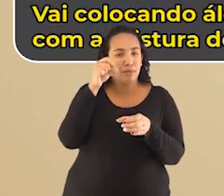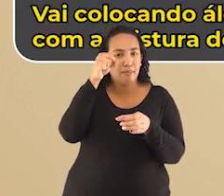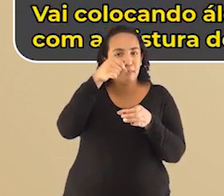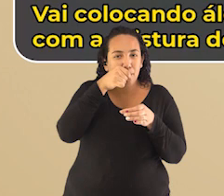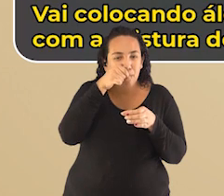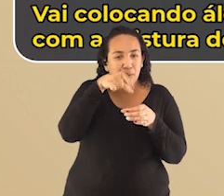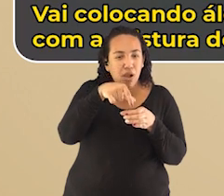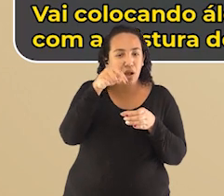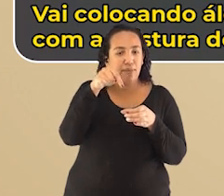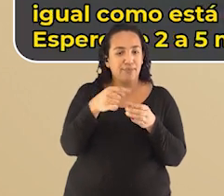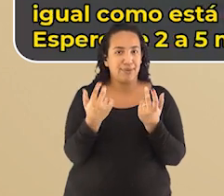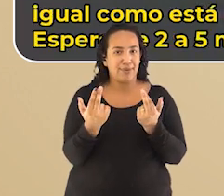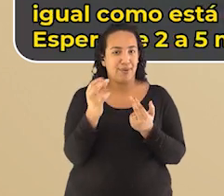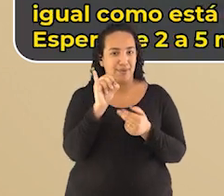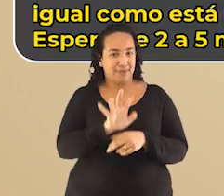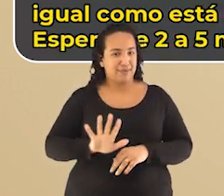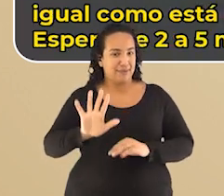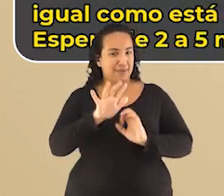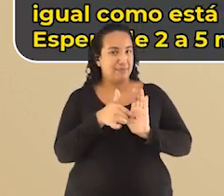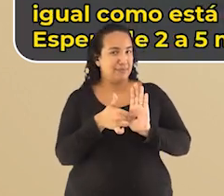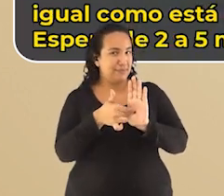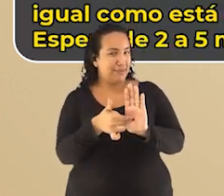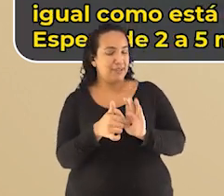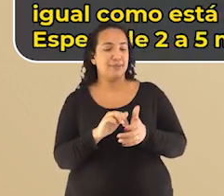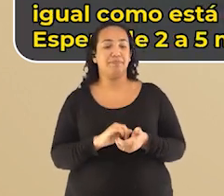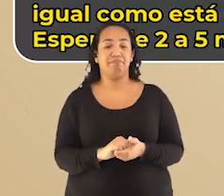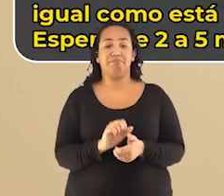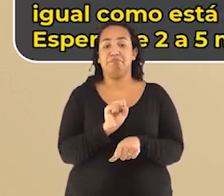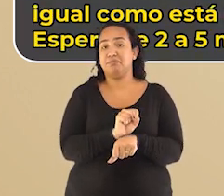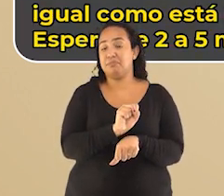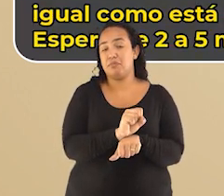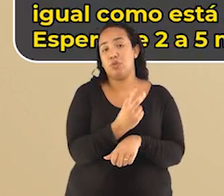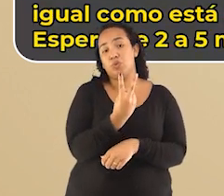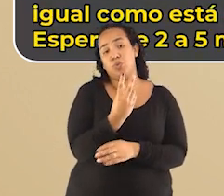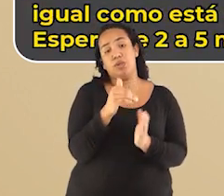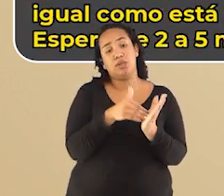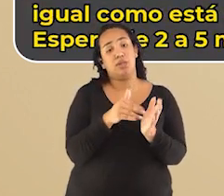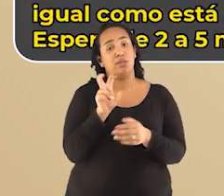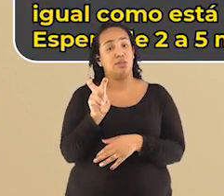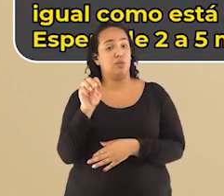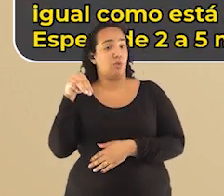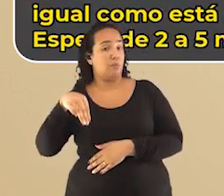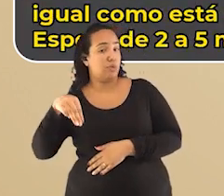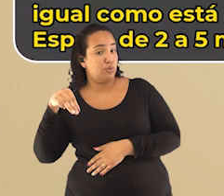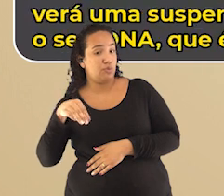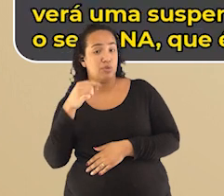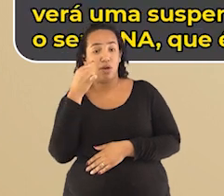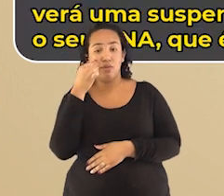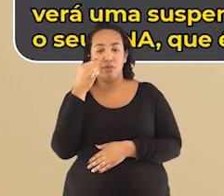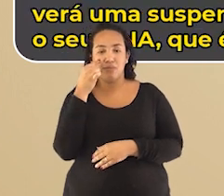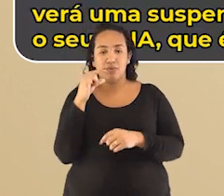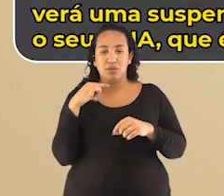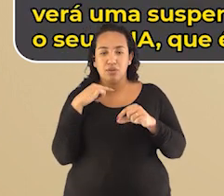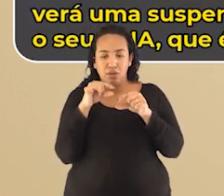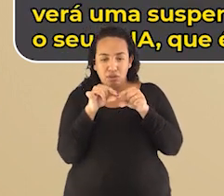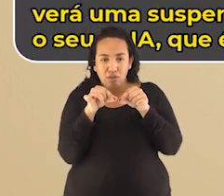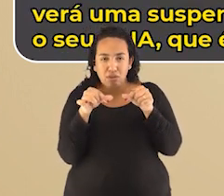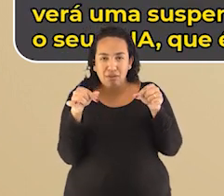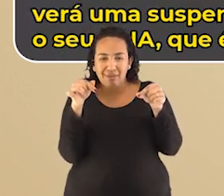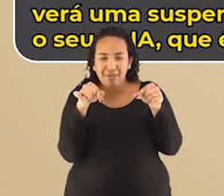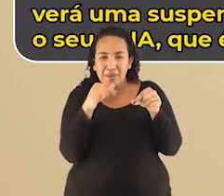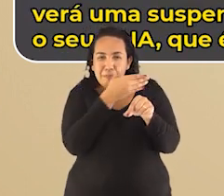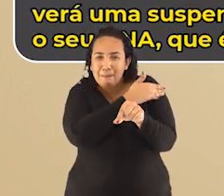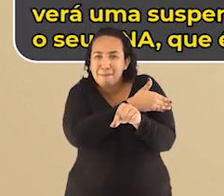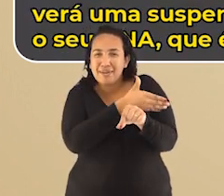do bochecho, igual como está mostrando aí no vídeo. Espere de 2 a 5 minutos e você verá uma suspensão branca